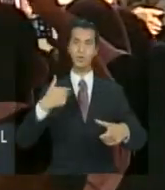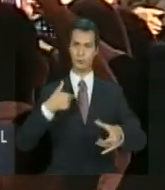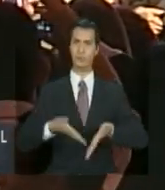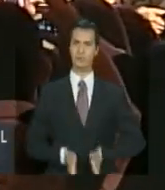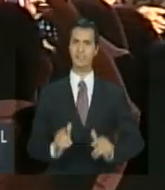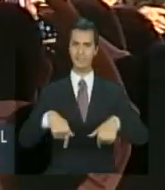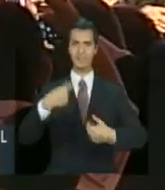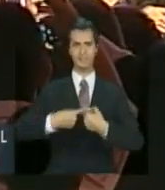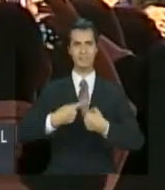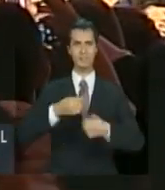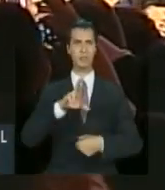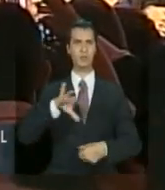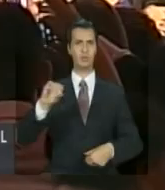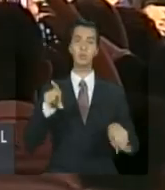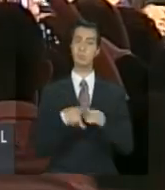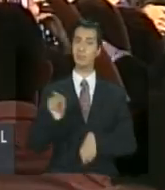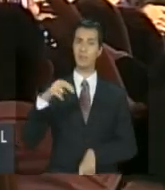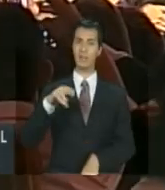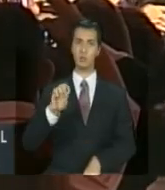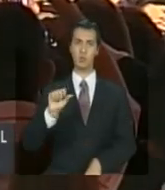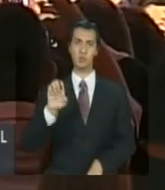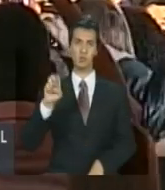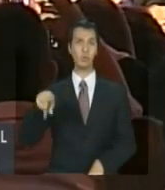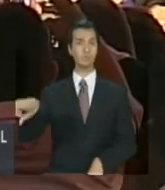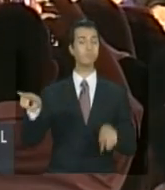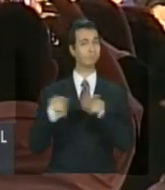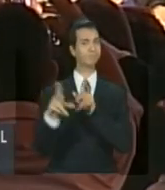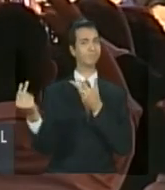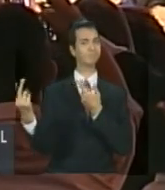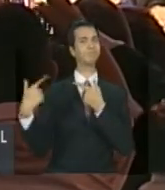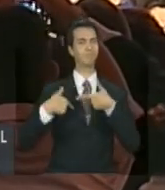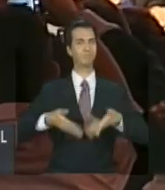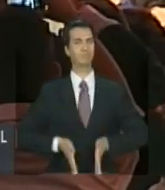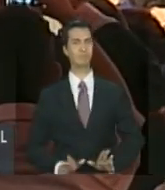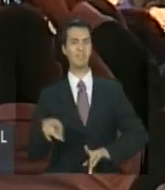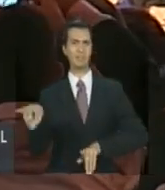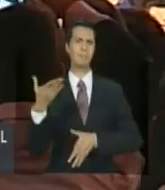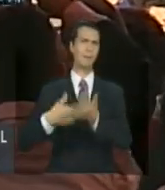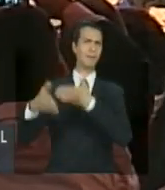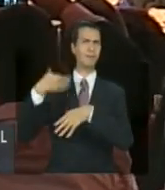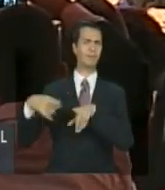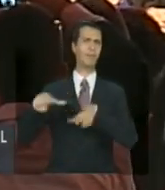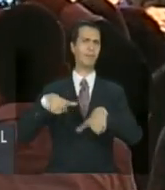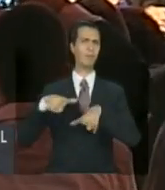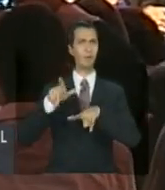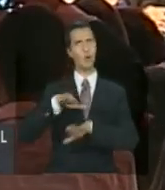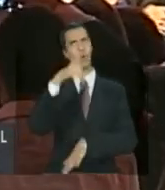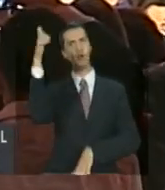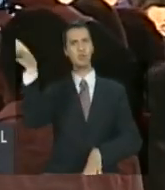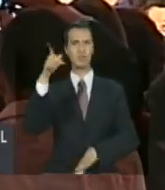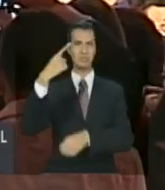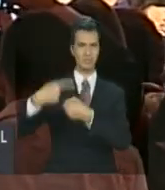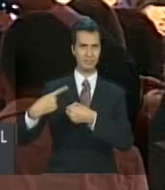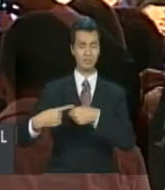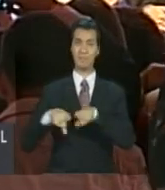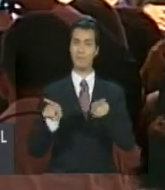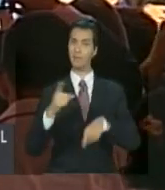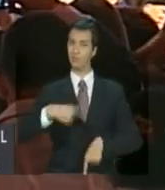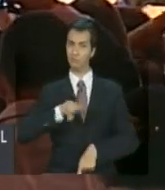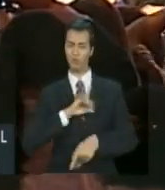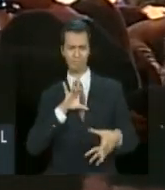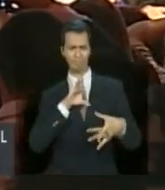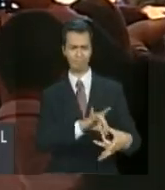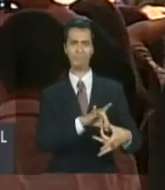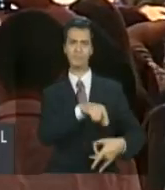Nelson também. Nelson é um carioca também, que está trabalhando alguns anos fora do Rio, mas mantemos as nossas raízes aqui. E